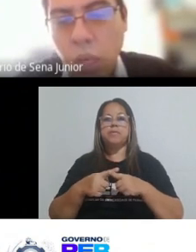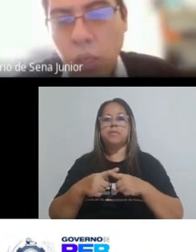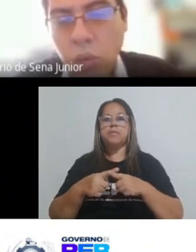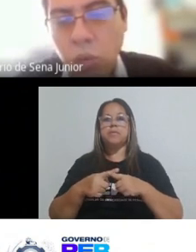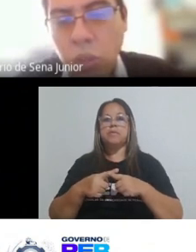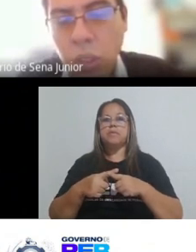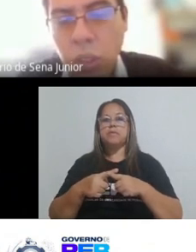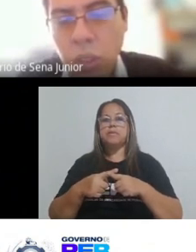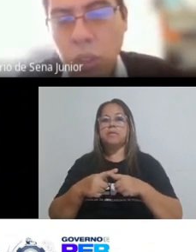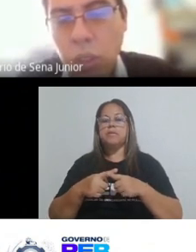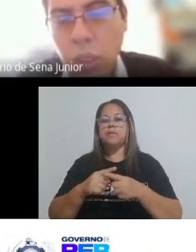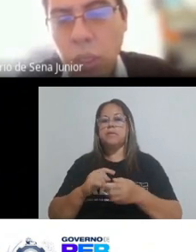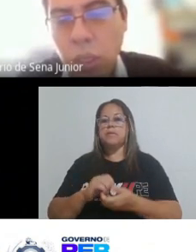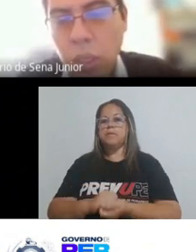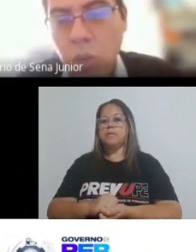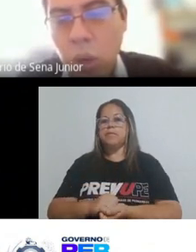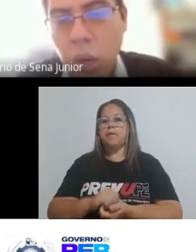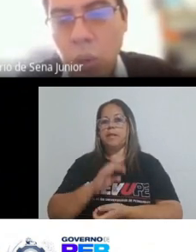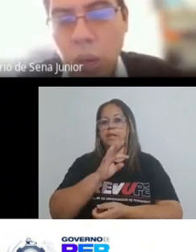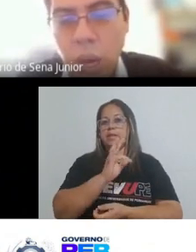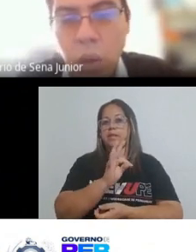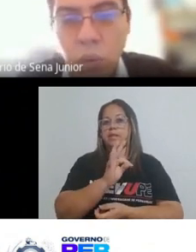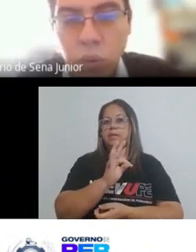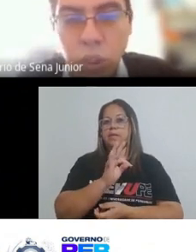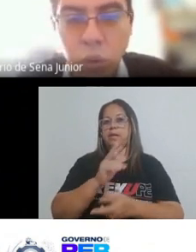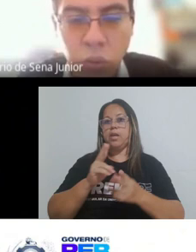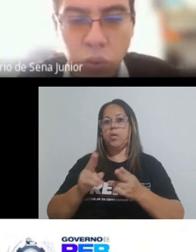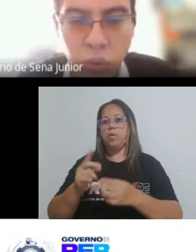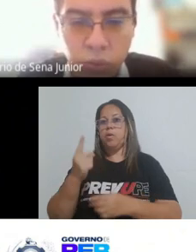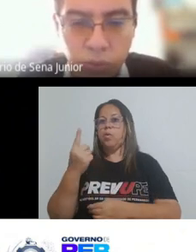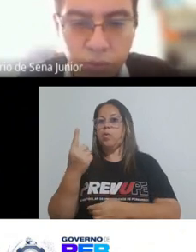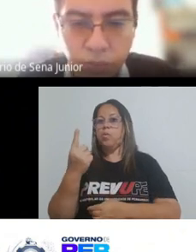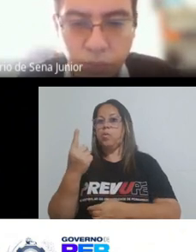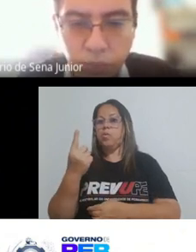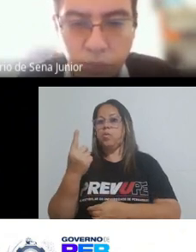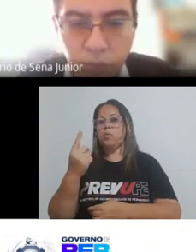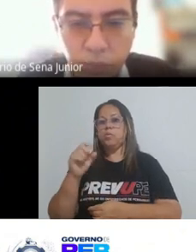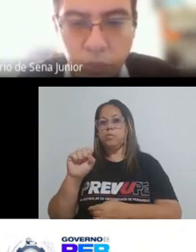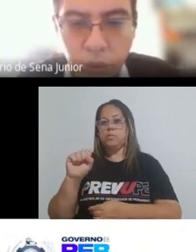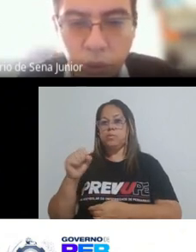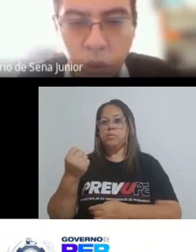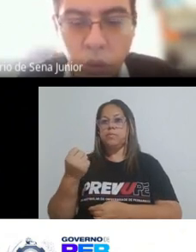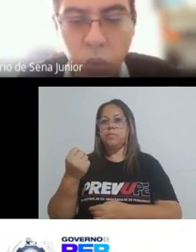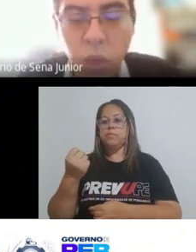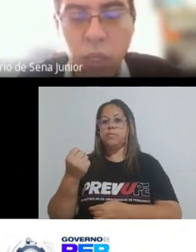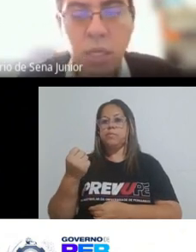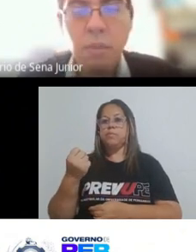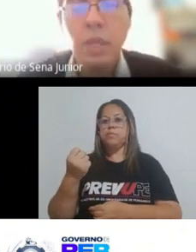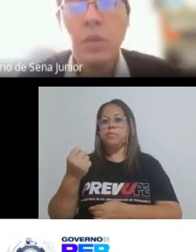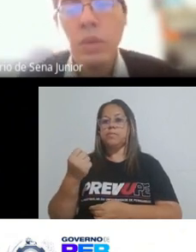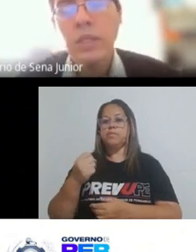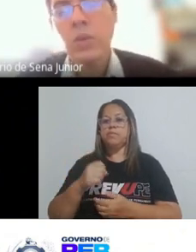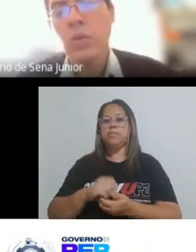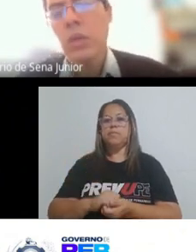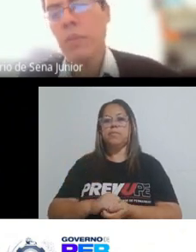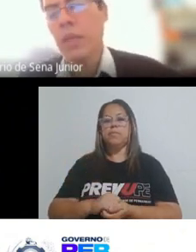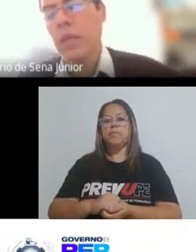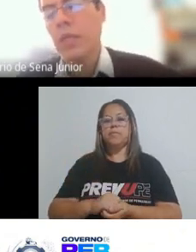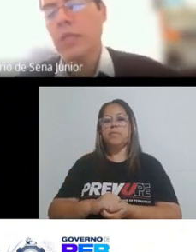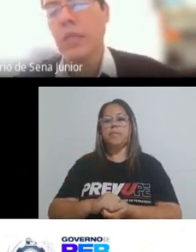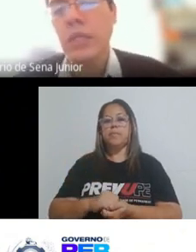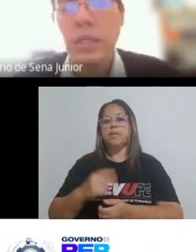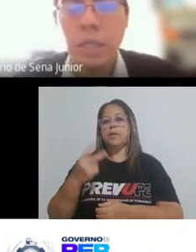no instante T igual a um segundo, o lançamento da segunda